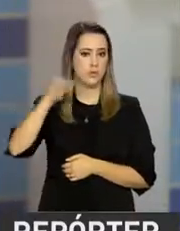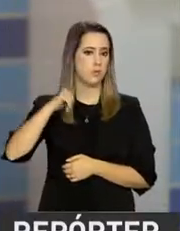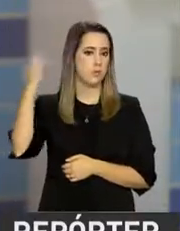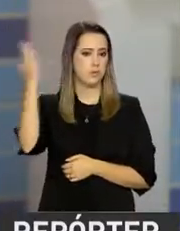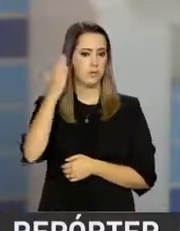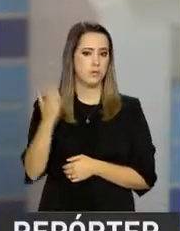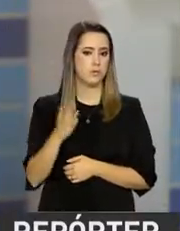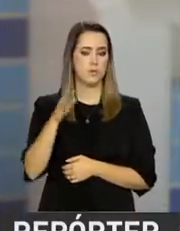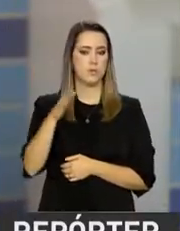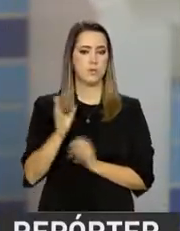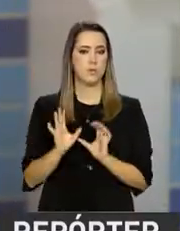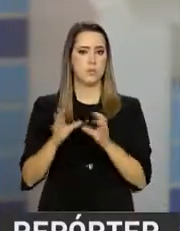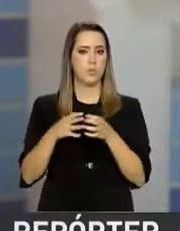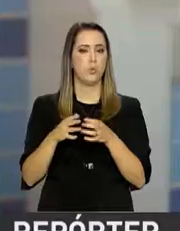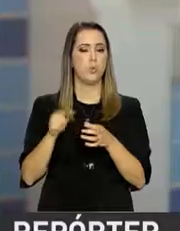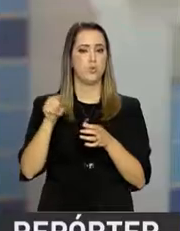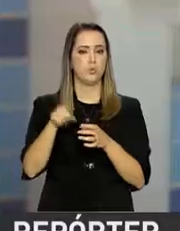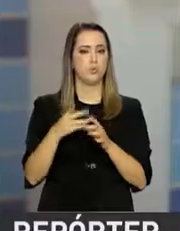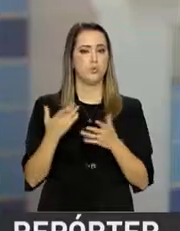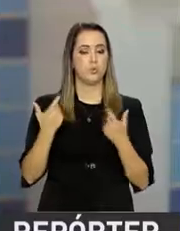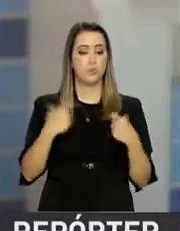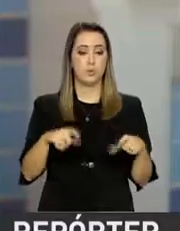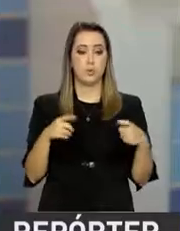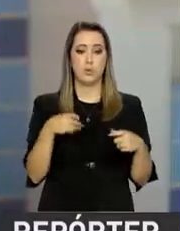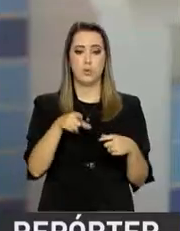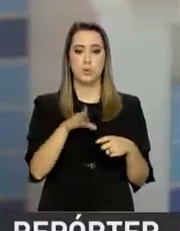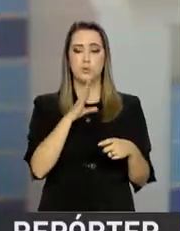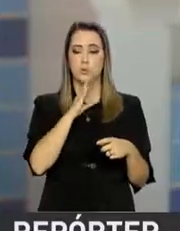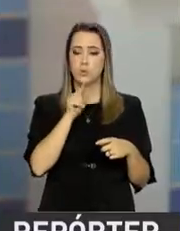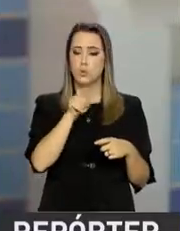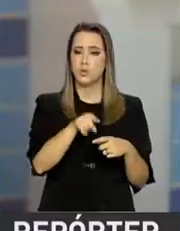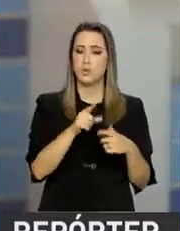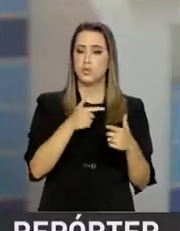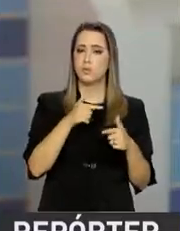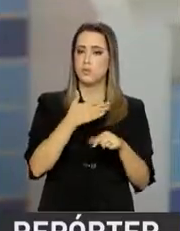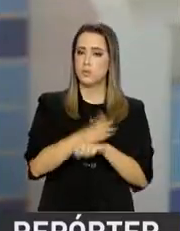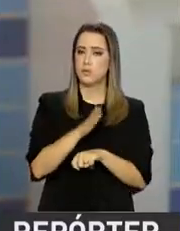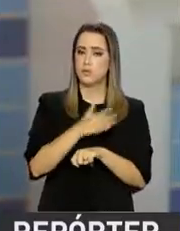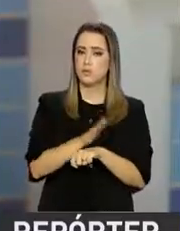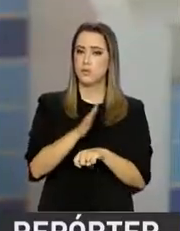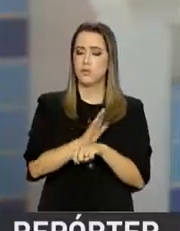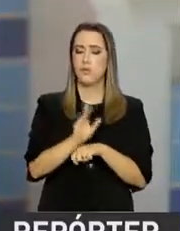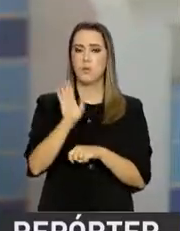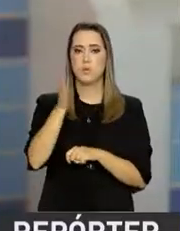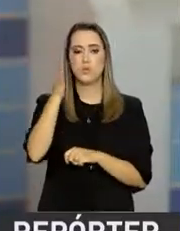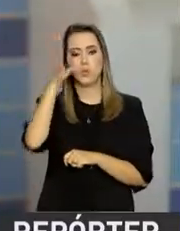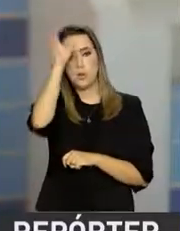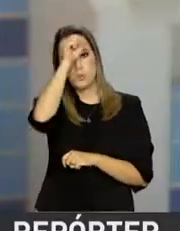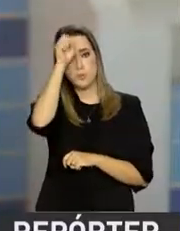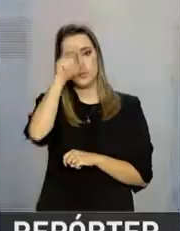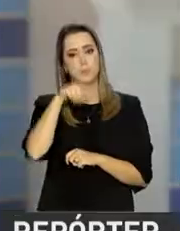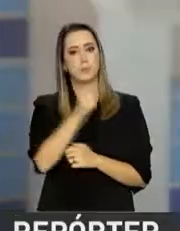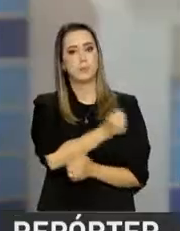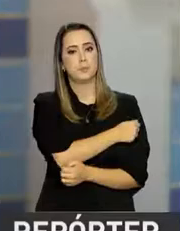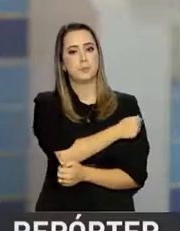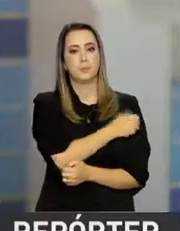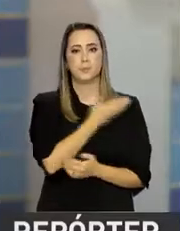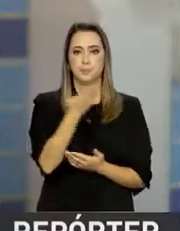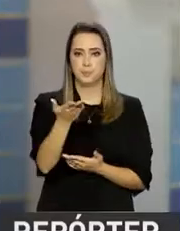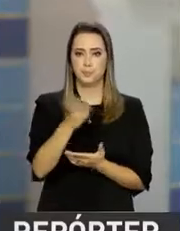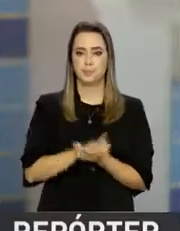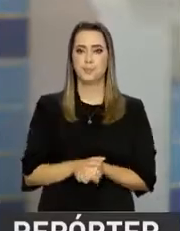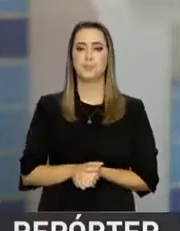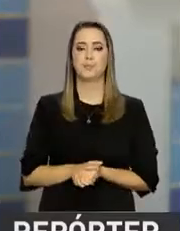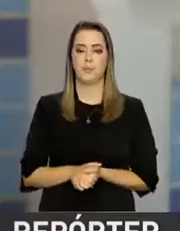na sua grande maioria então esse é um espaço que eles podem exercer na prática aquilo que eles aprendem em sala de aula e aí